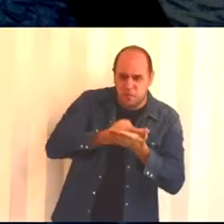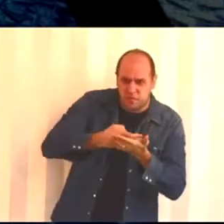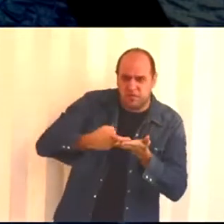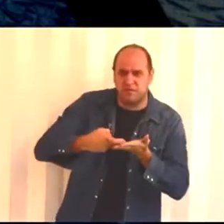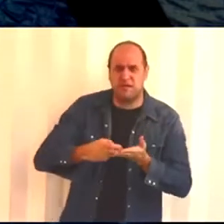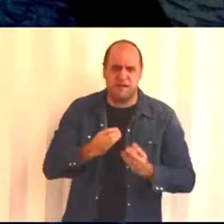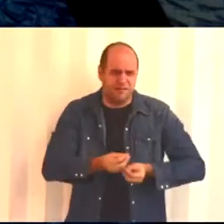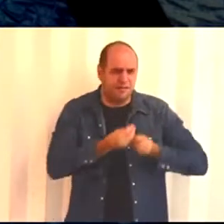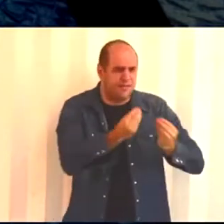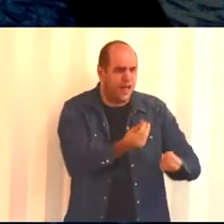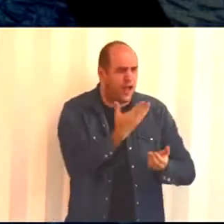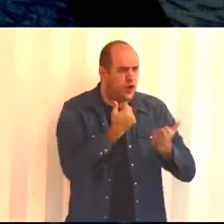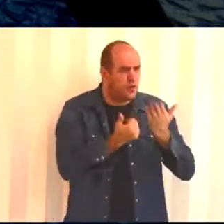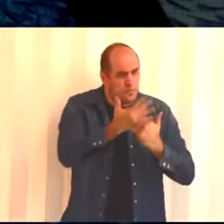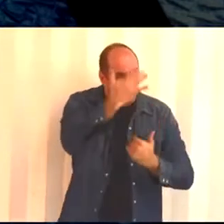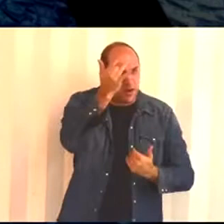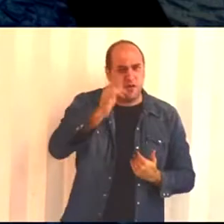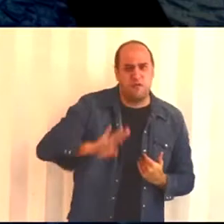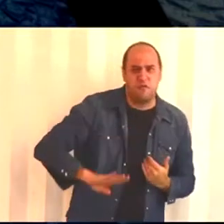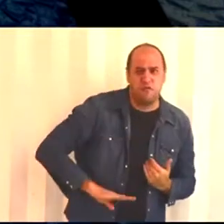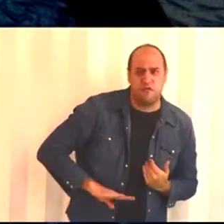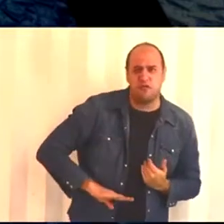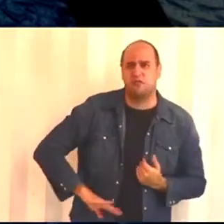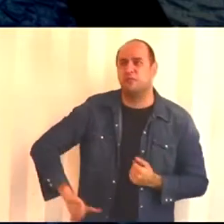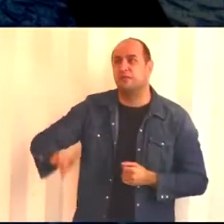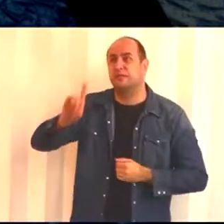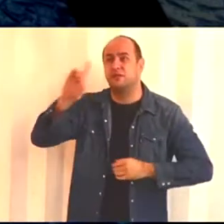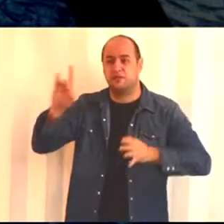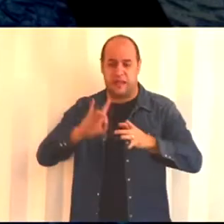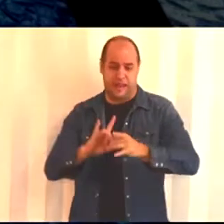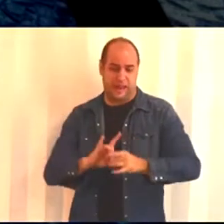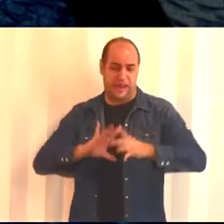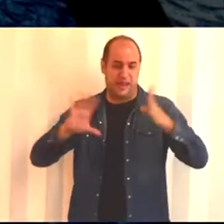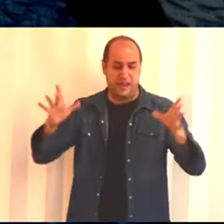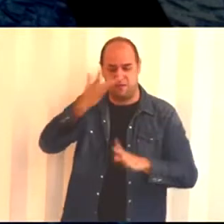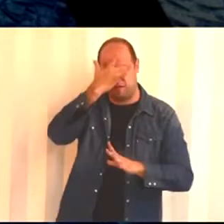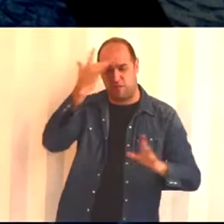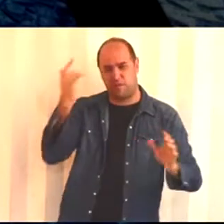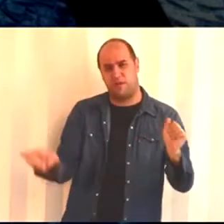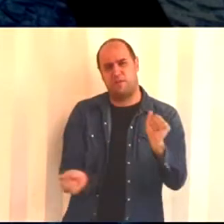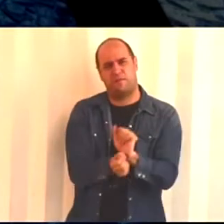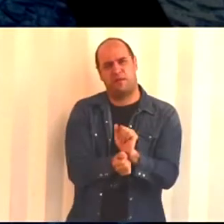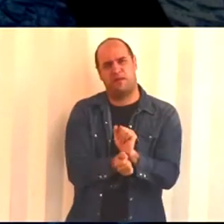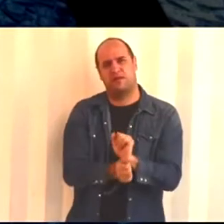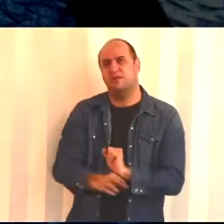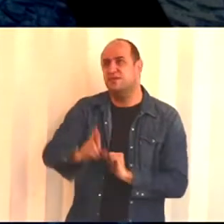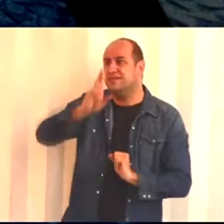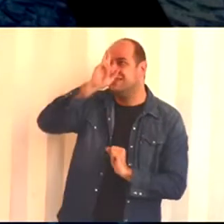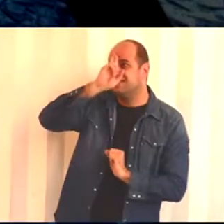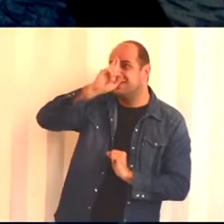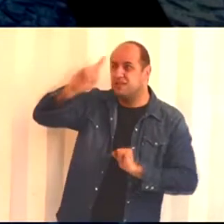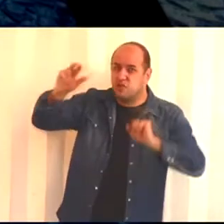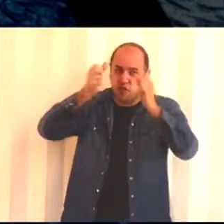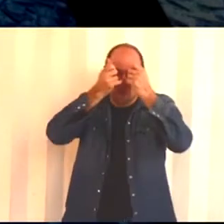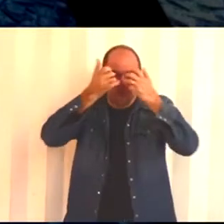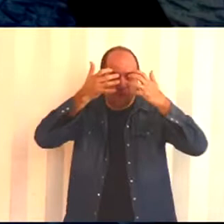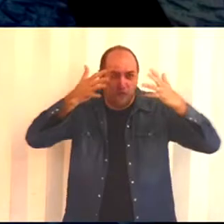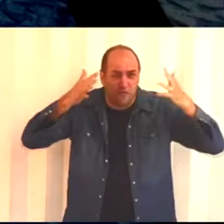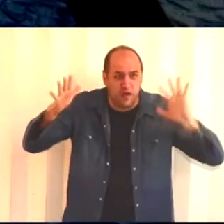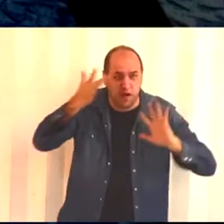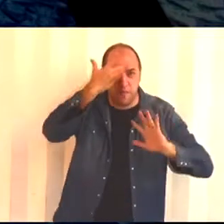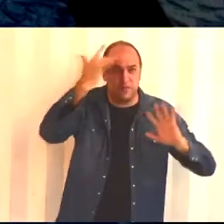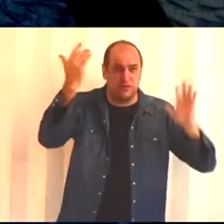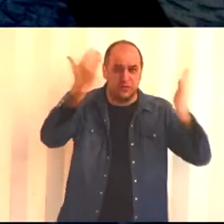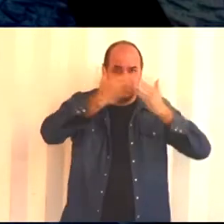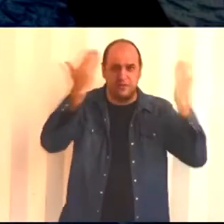têm fome. O Senhor liberta os encarcerados. O Senhor abre os olhos aos